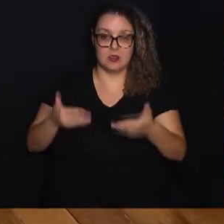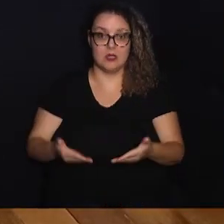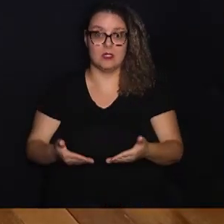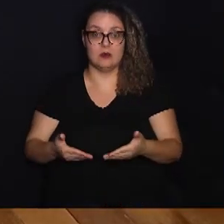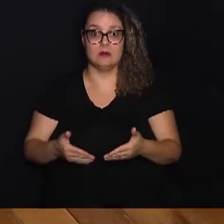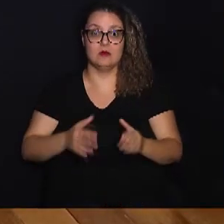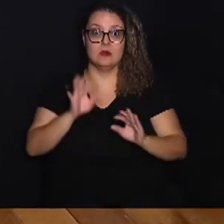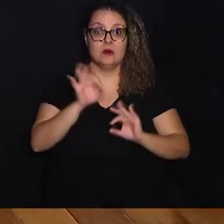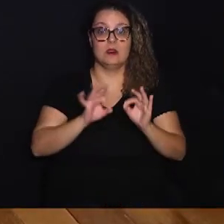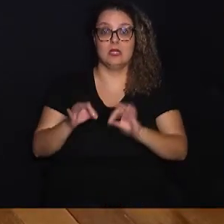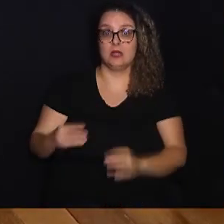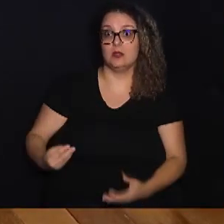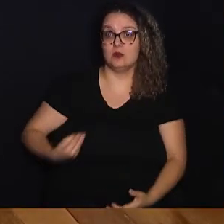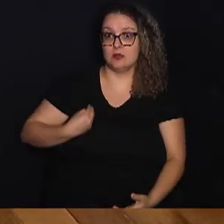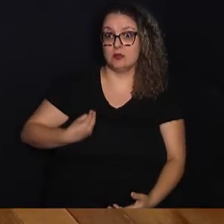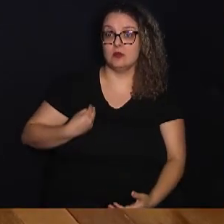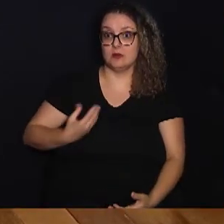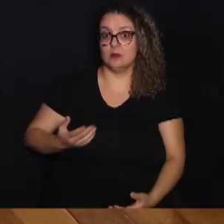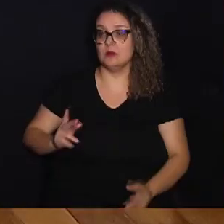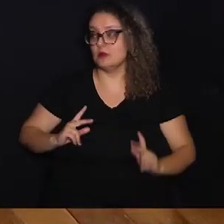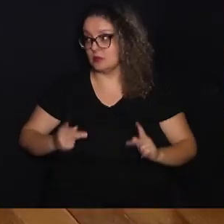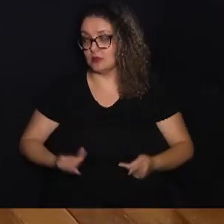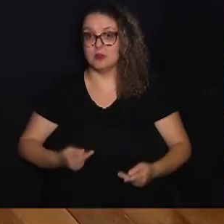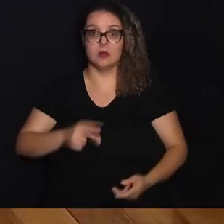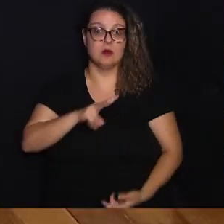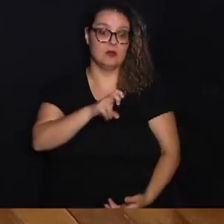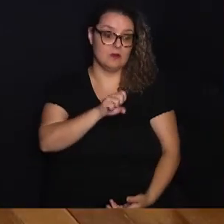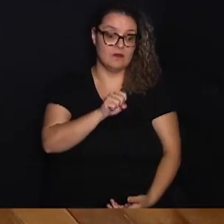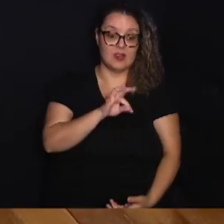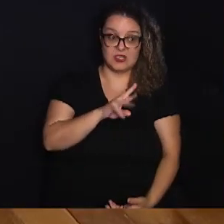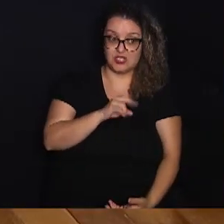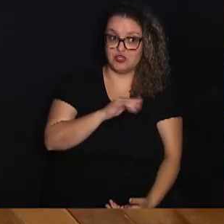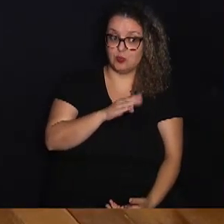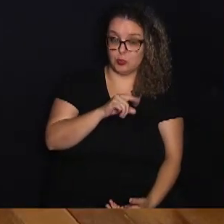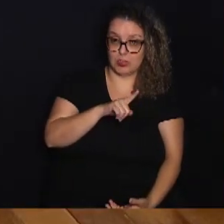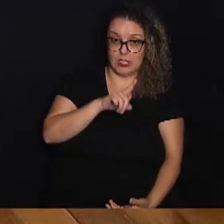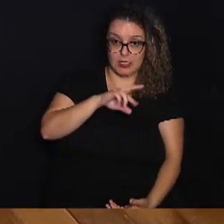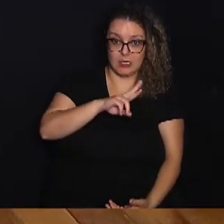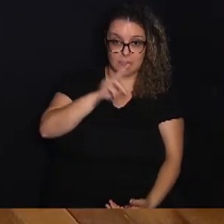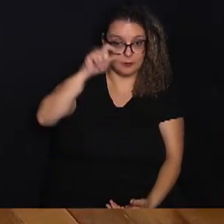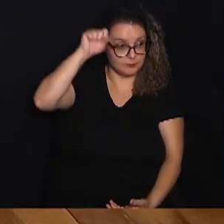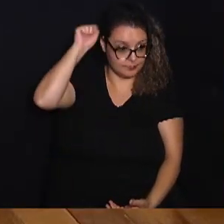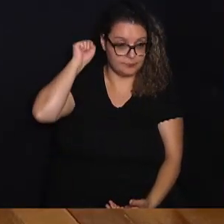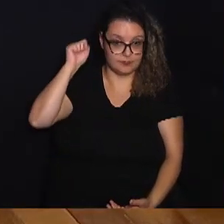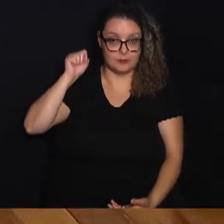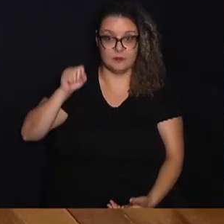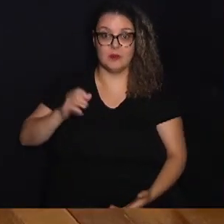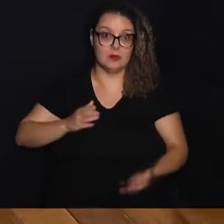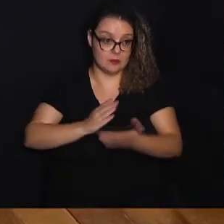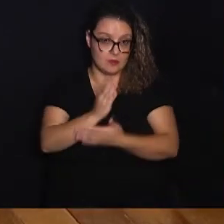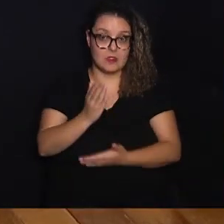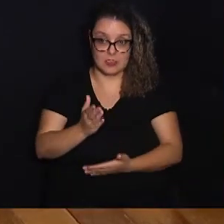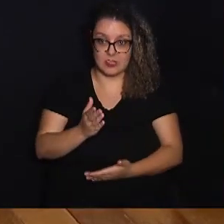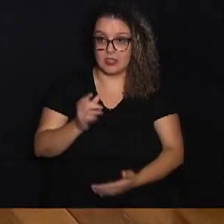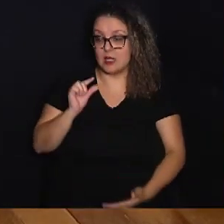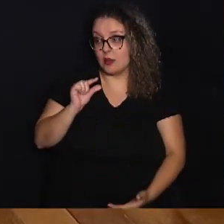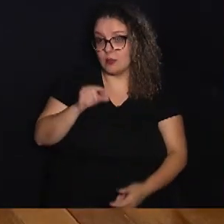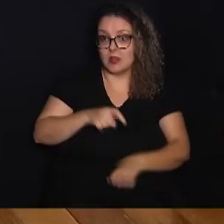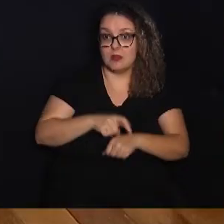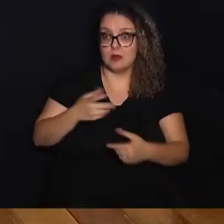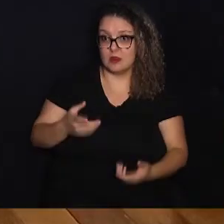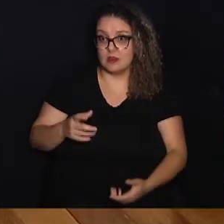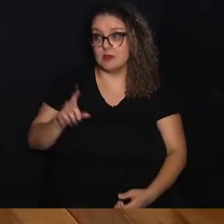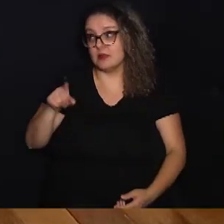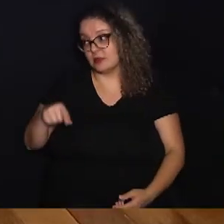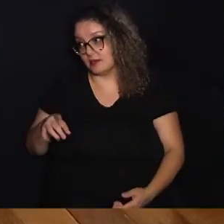para a vida. E o vestibular é só uma fase que eles vão passar. E a gente sabe que é a pura verdade, né? O vestibular, e uma